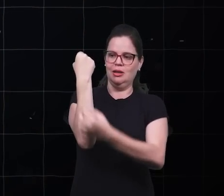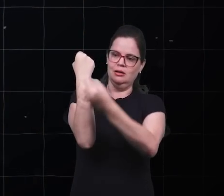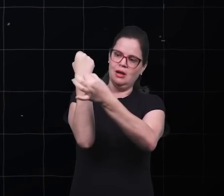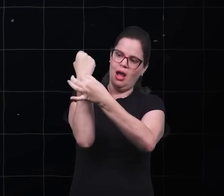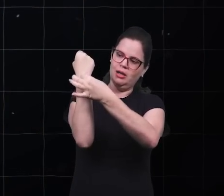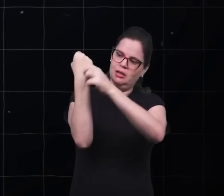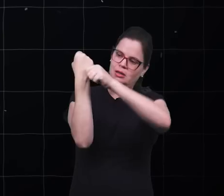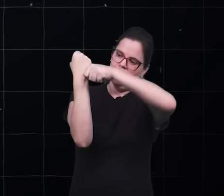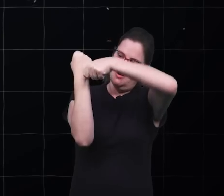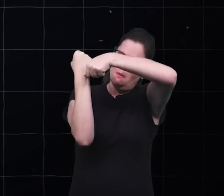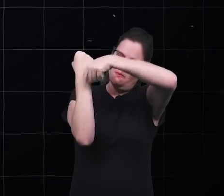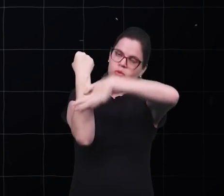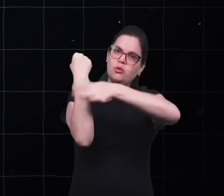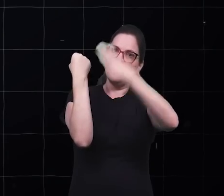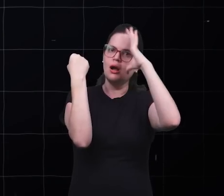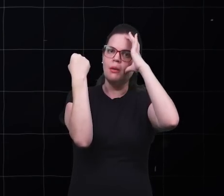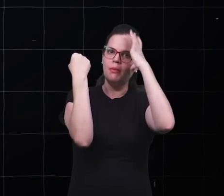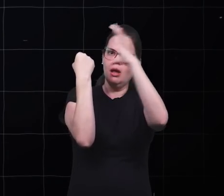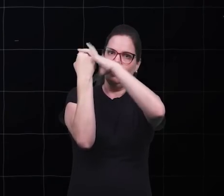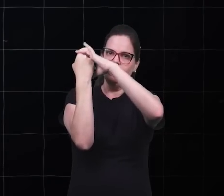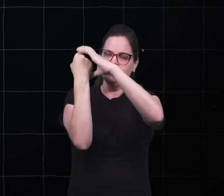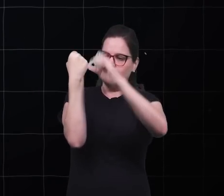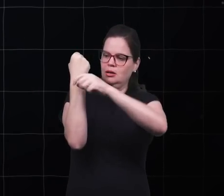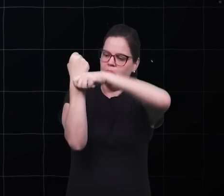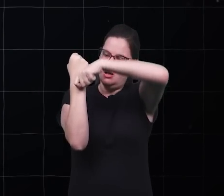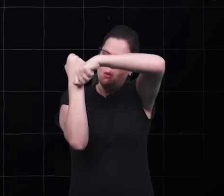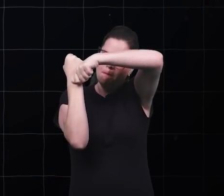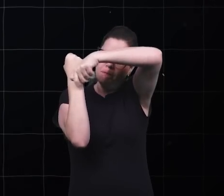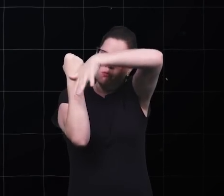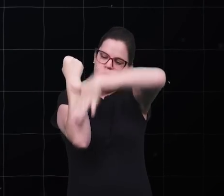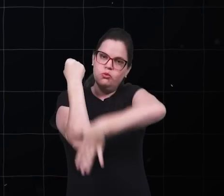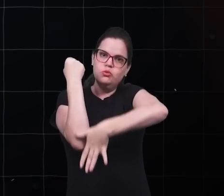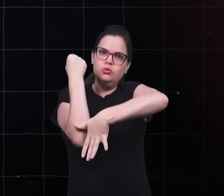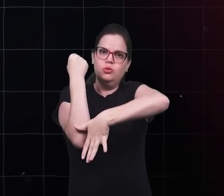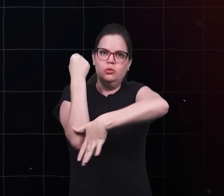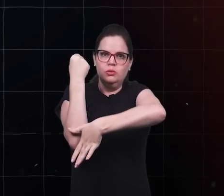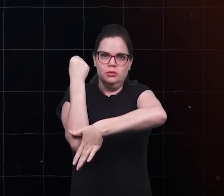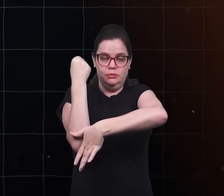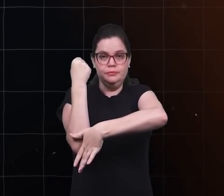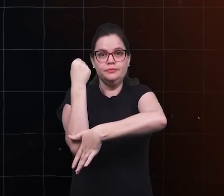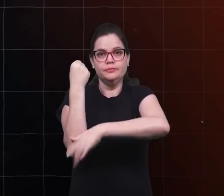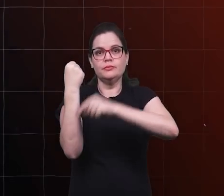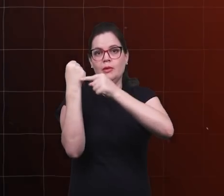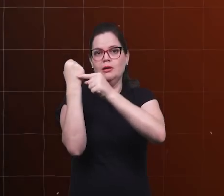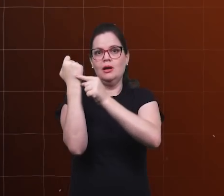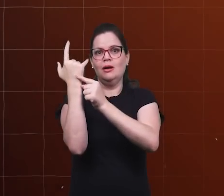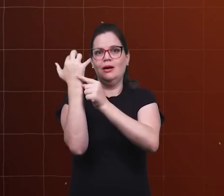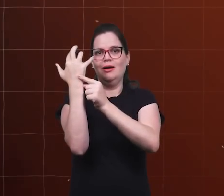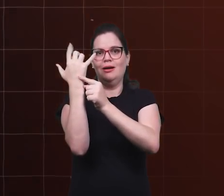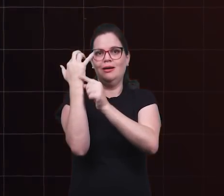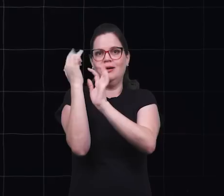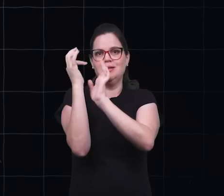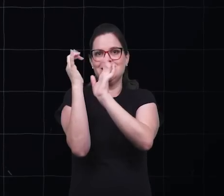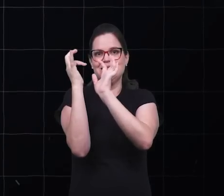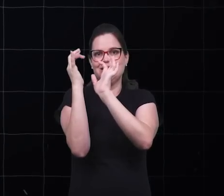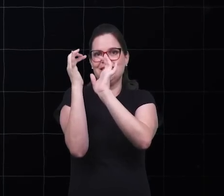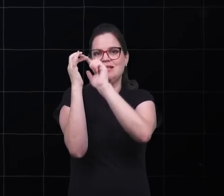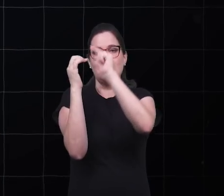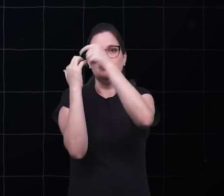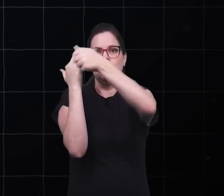todo o organismo. E as ações que o cérebro promove passam por mecanismos que podem